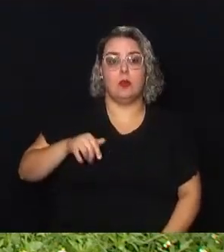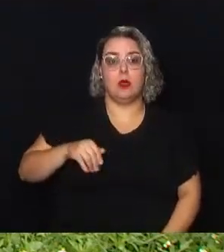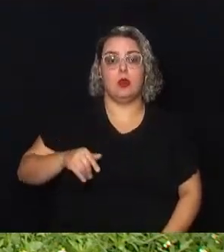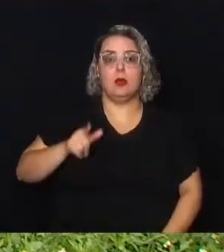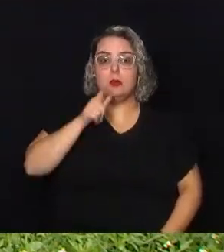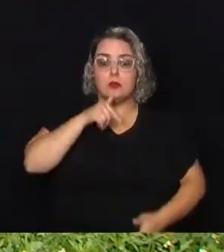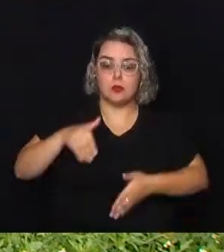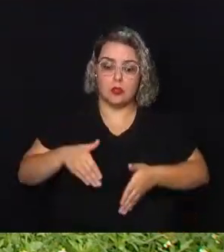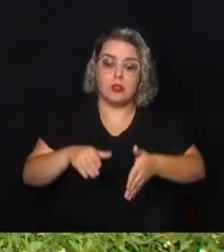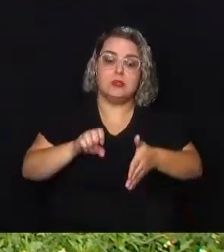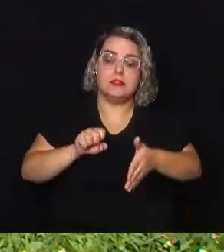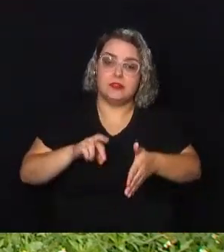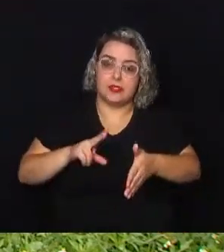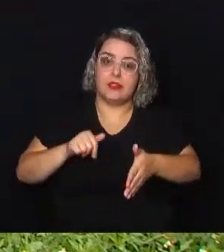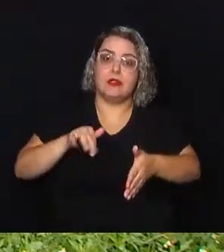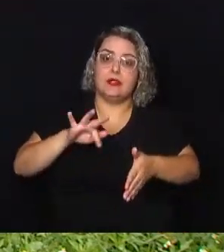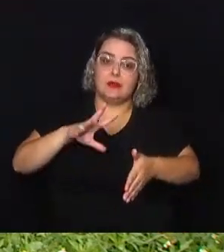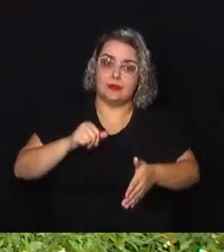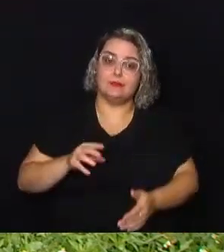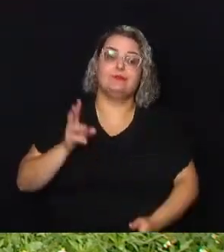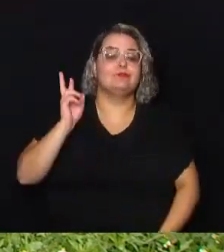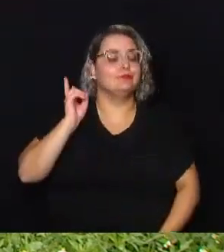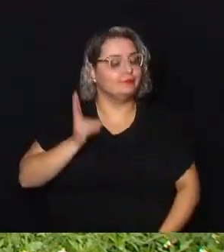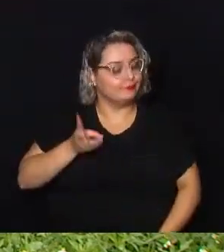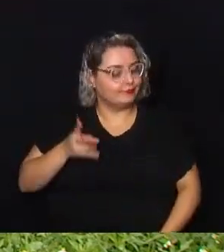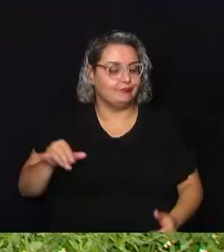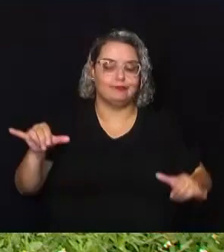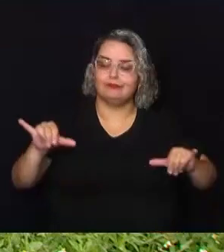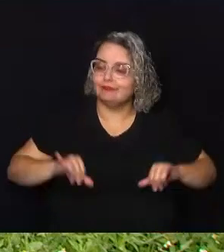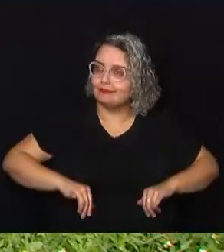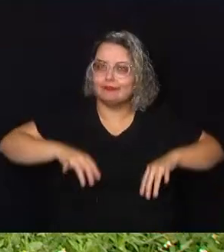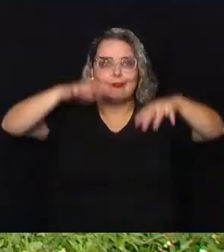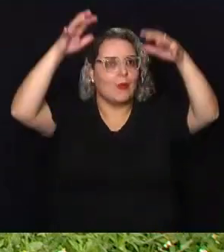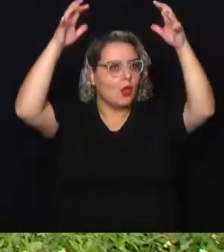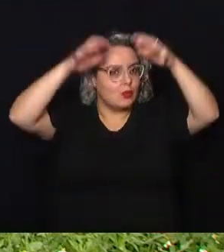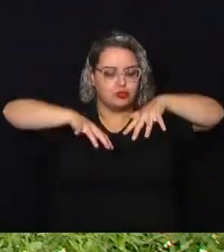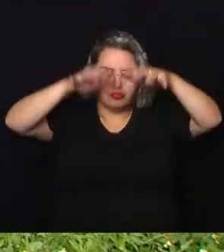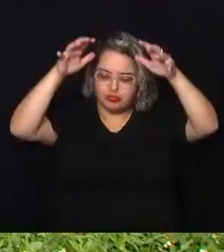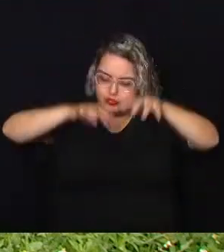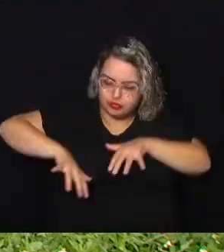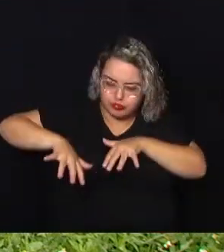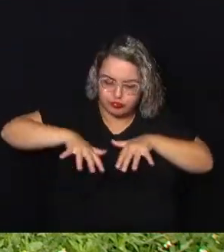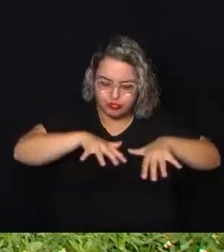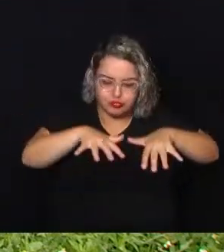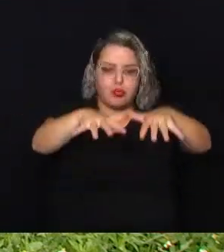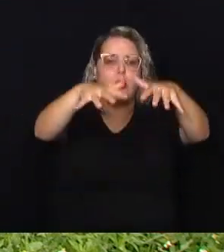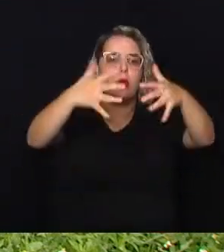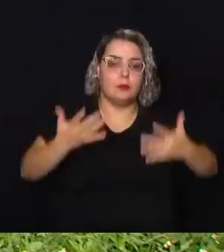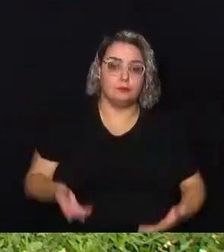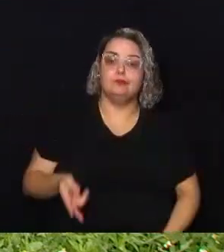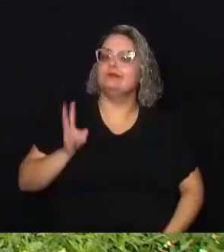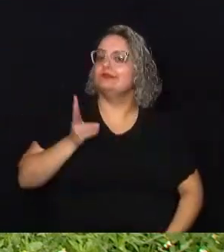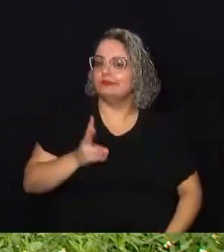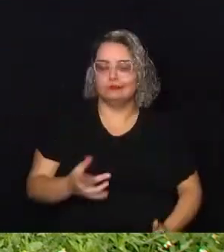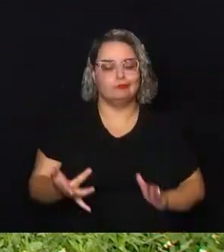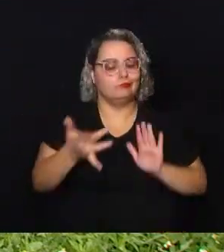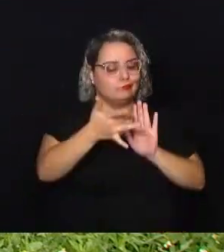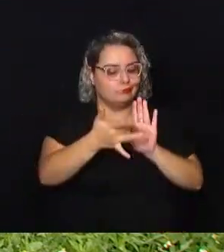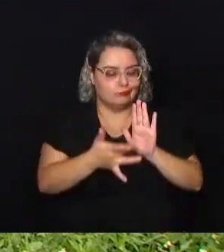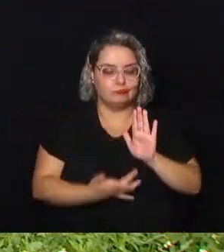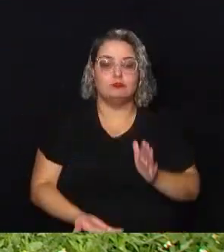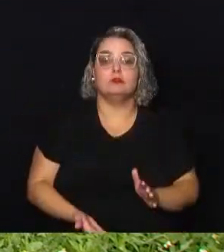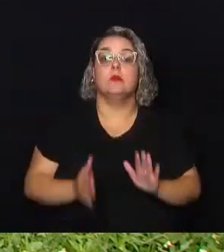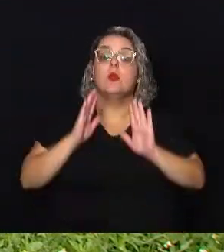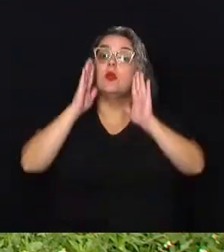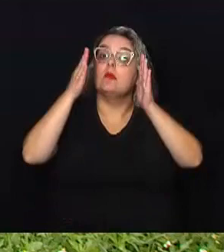do Córrego Serafim que sempre sofre com as chuvas intensas era pauta constante nos encontros eles